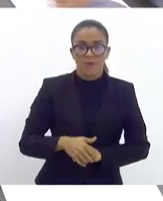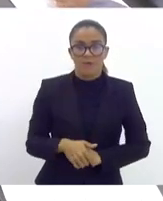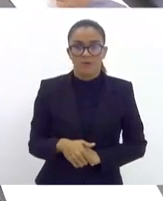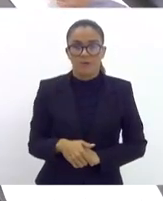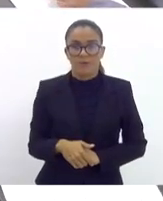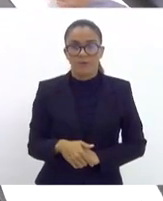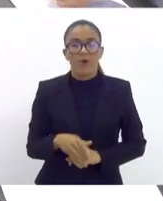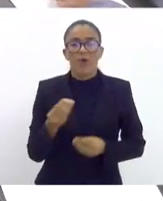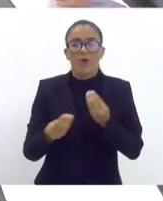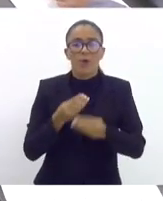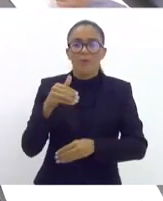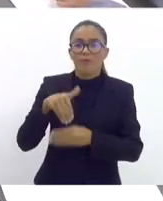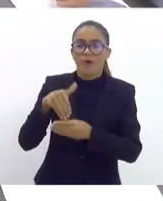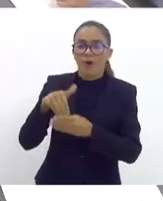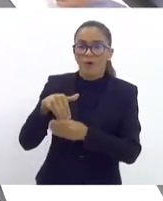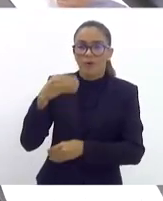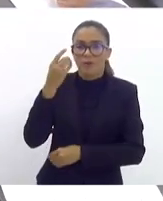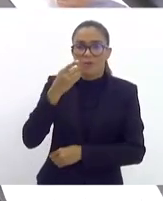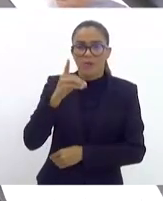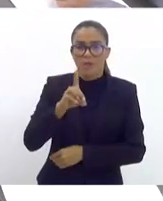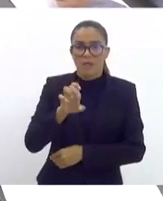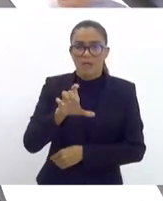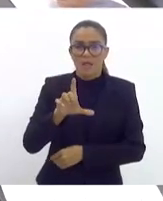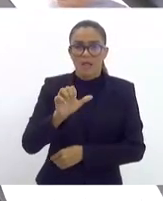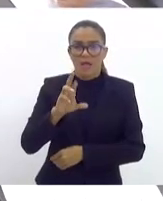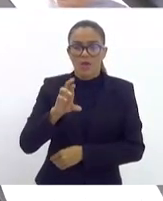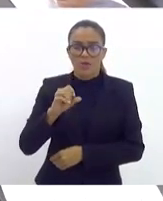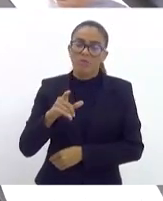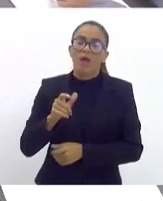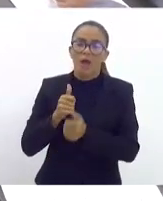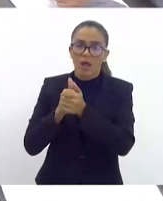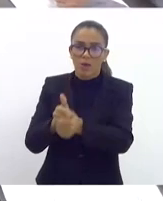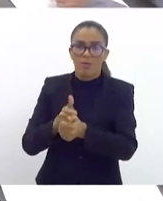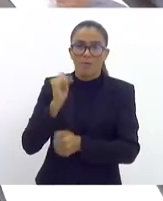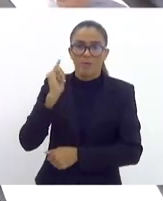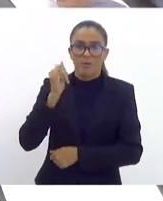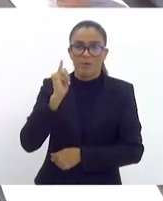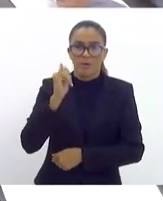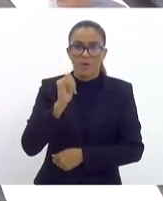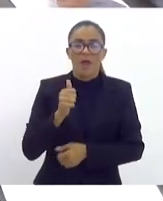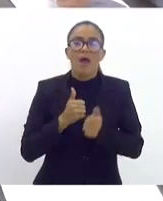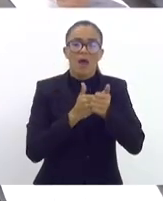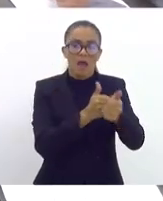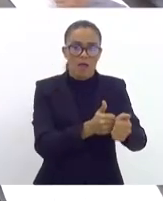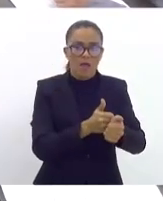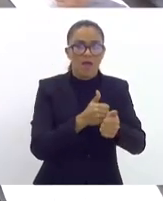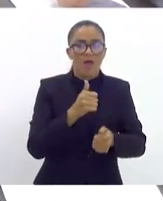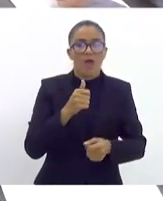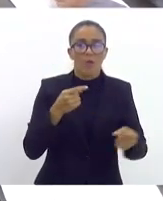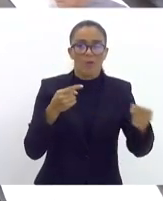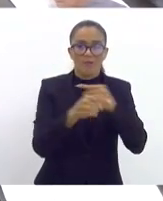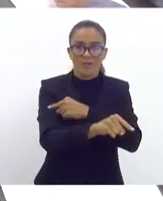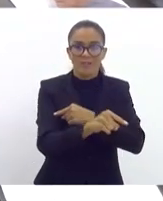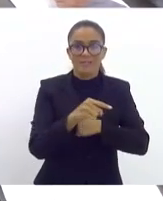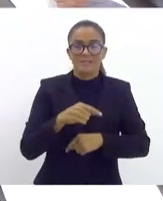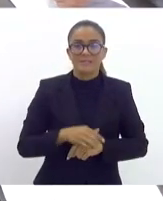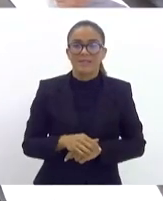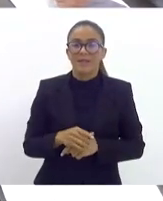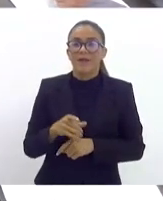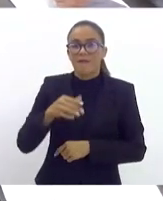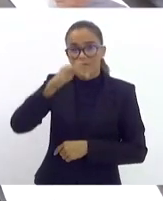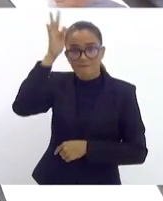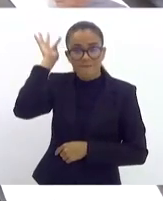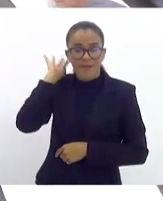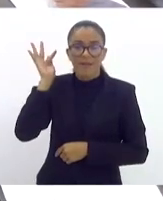como vota Deputado Guilherme dellaroni compõe o relator como a deputado Municipal acompanha o voto divergente Deputado Freire